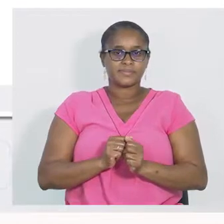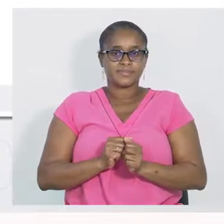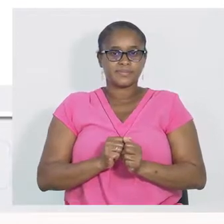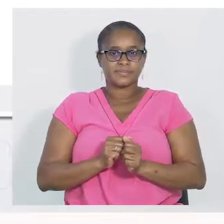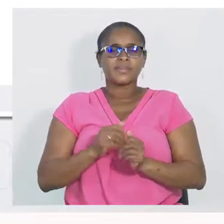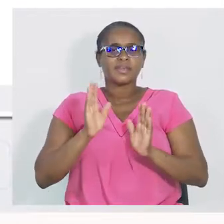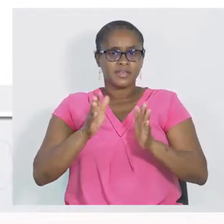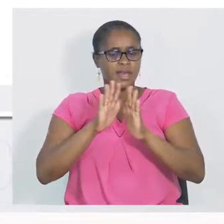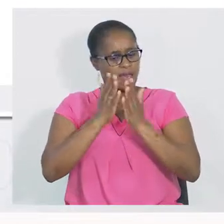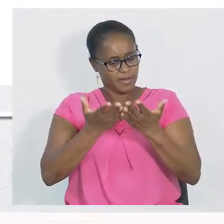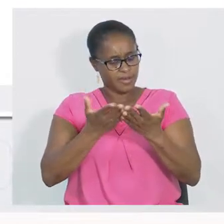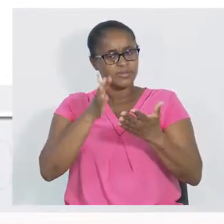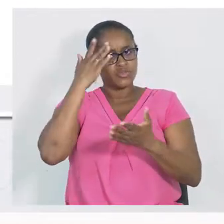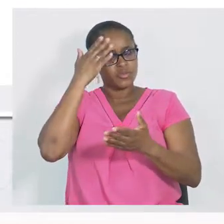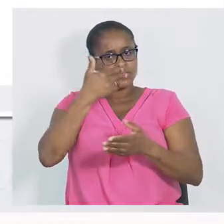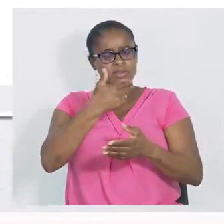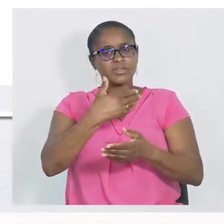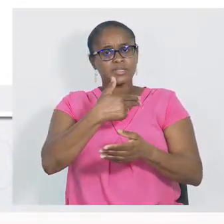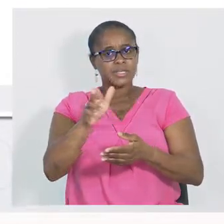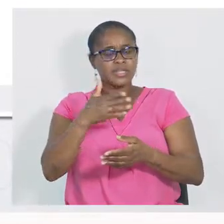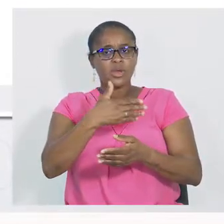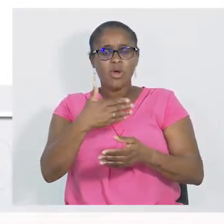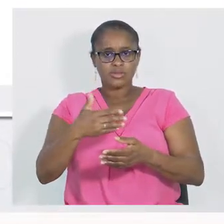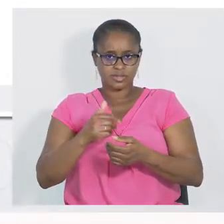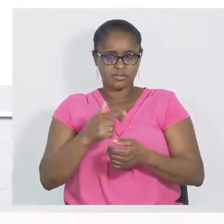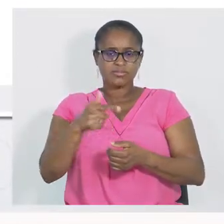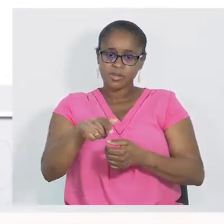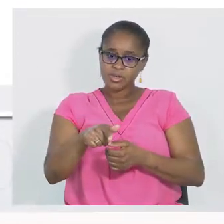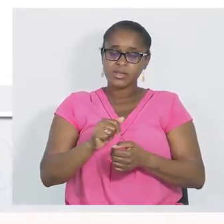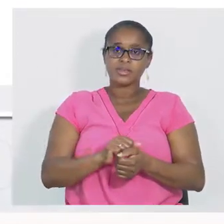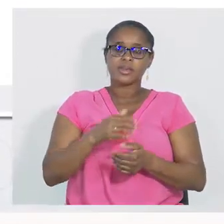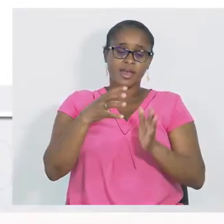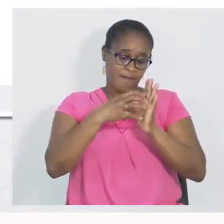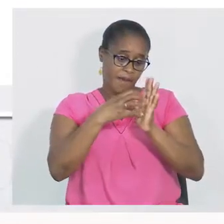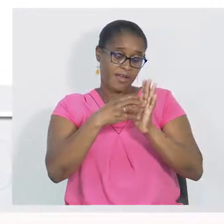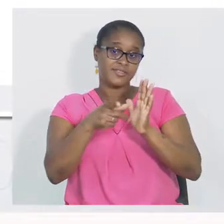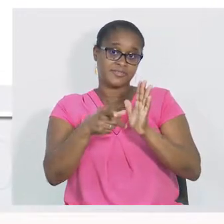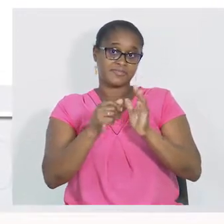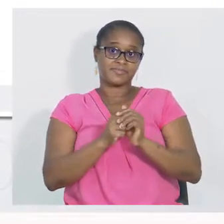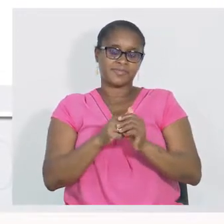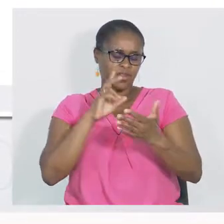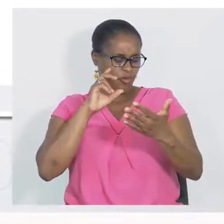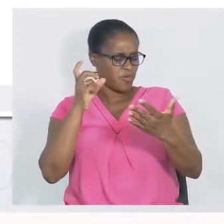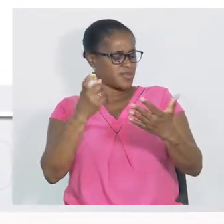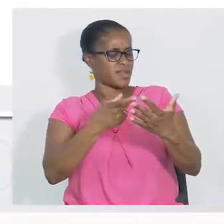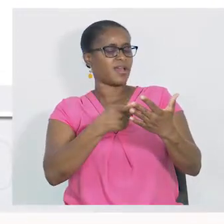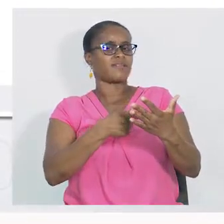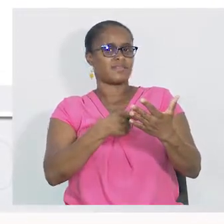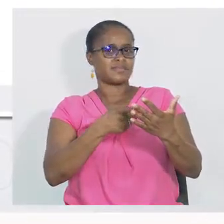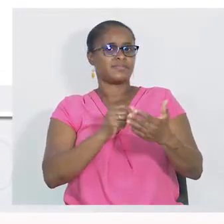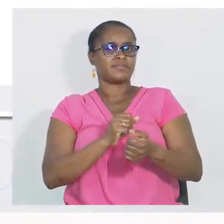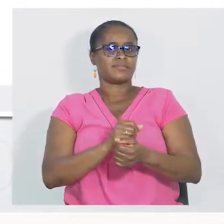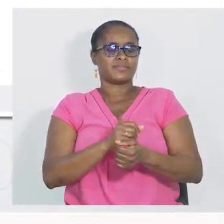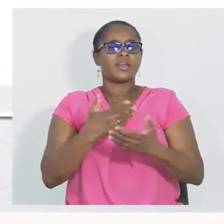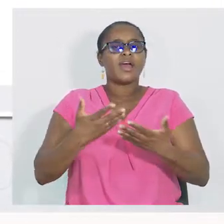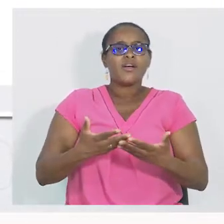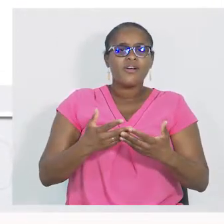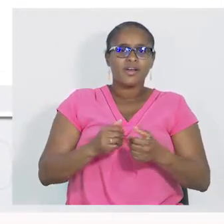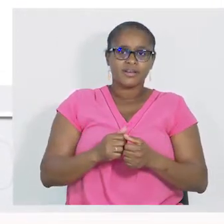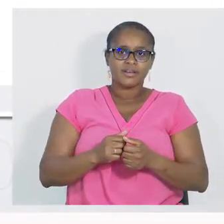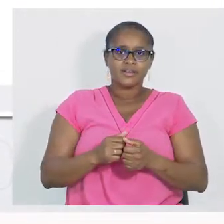a revisão, mas também a continuidade dos conteúdos do 3º ano. E devem ter presente o